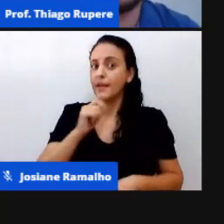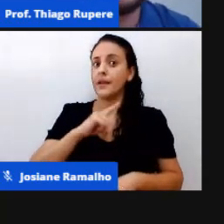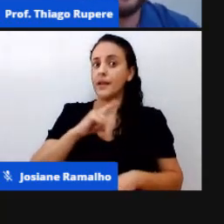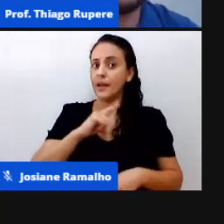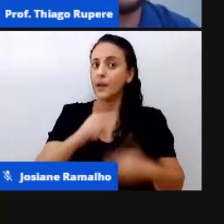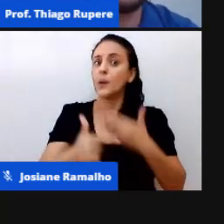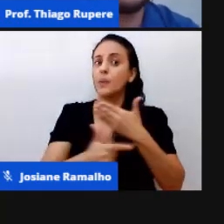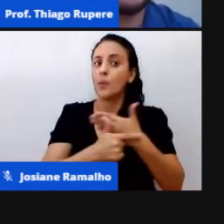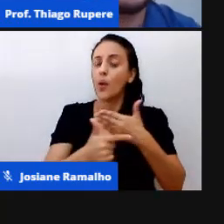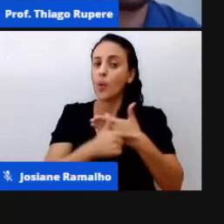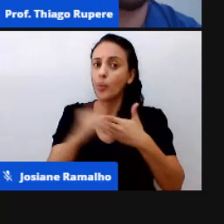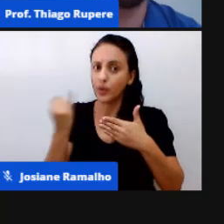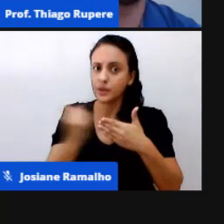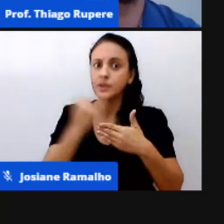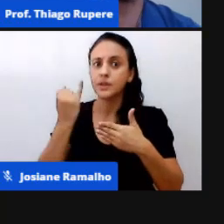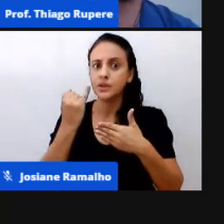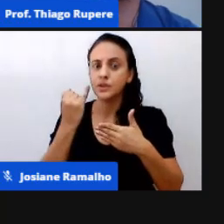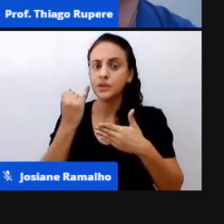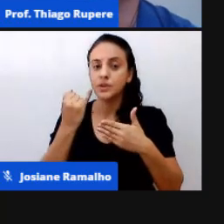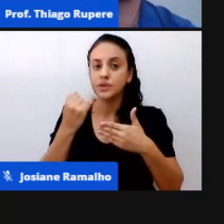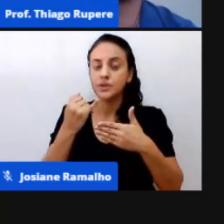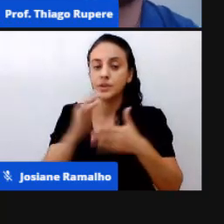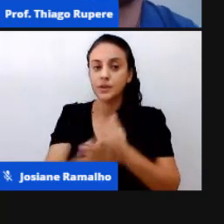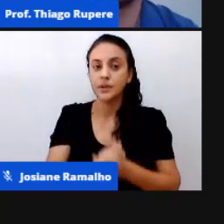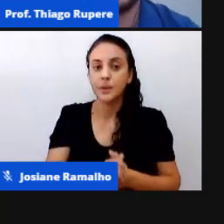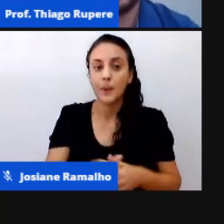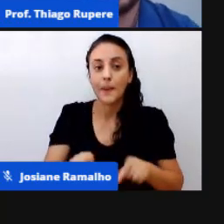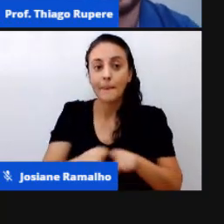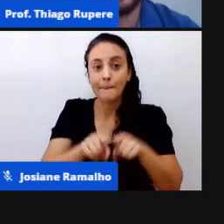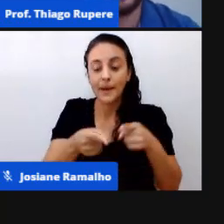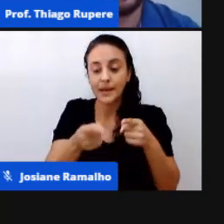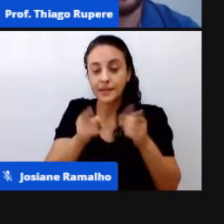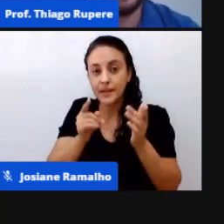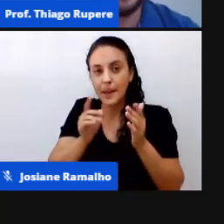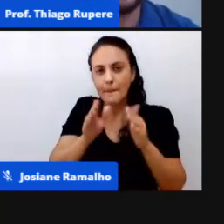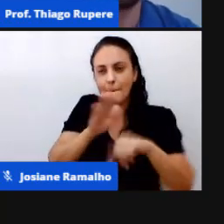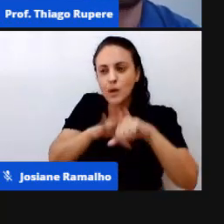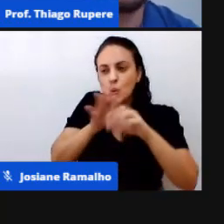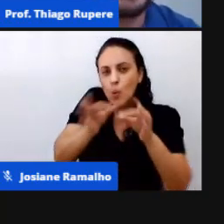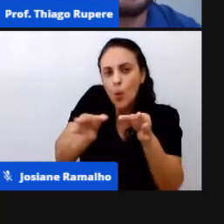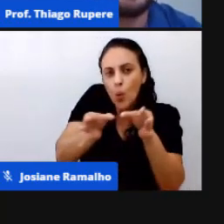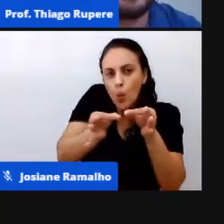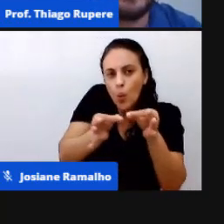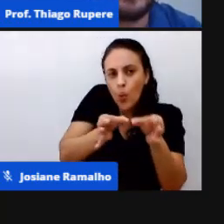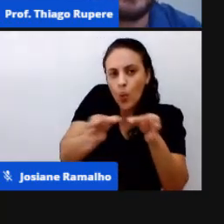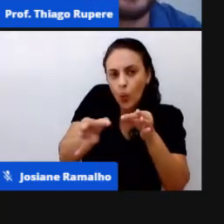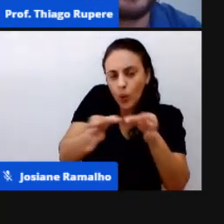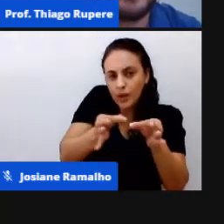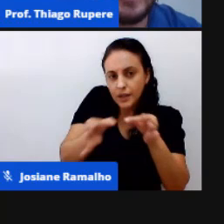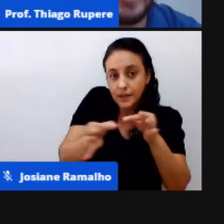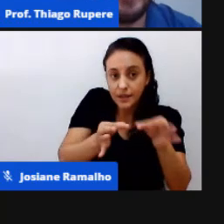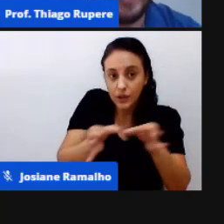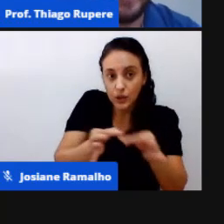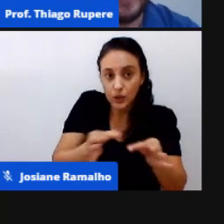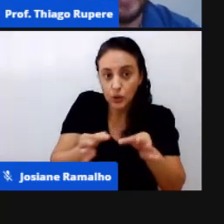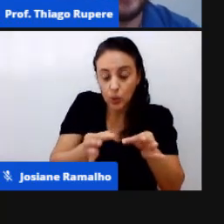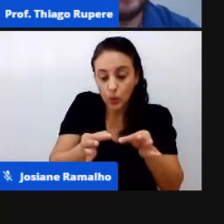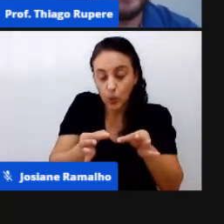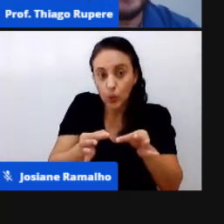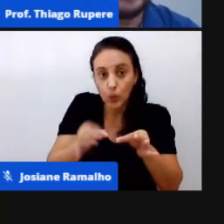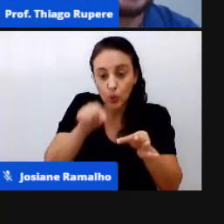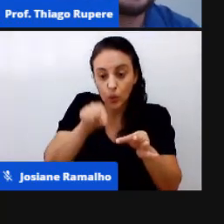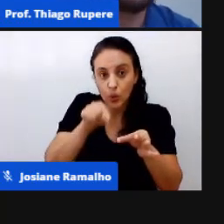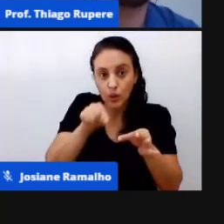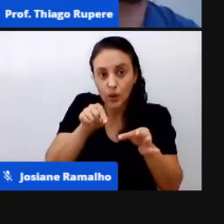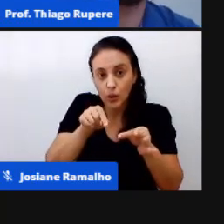do professor, mas aí como organizador daquele movimento de ensino e